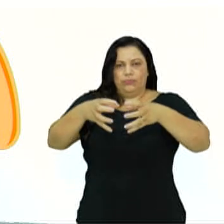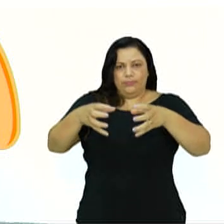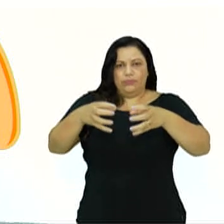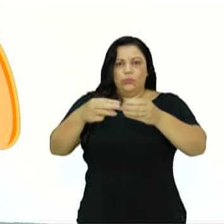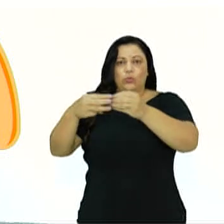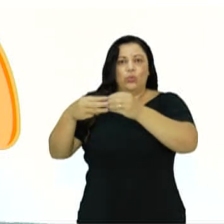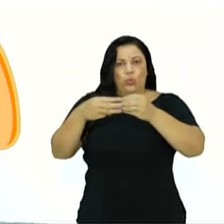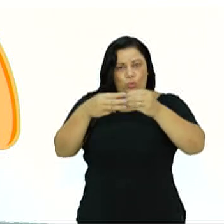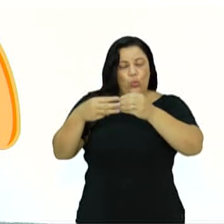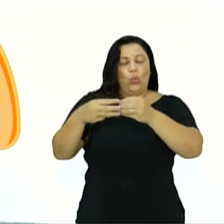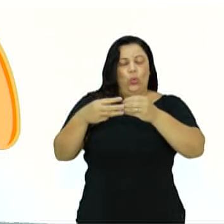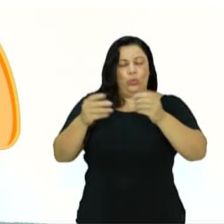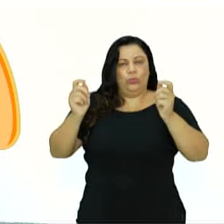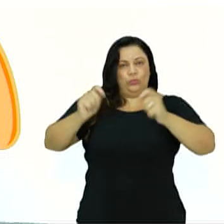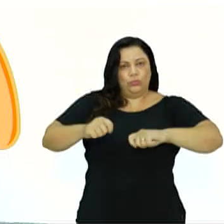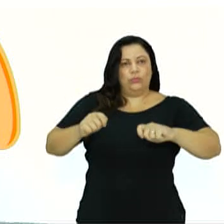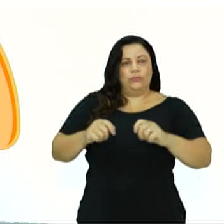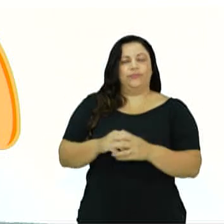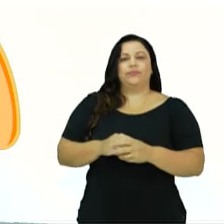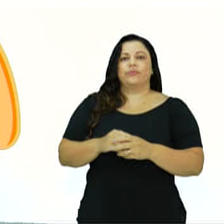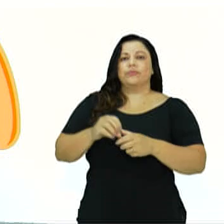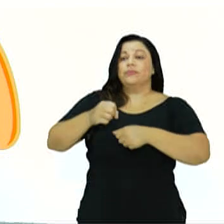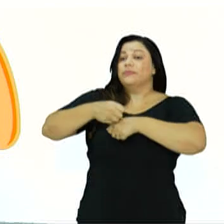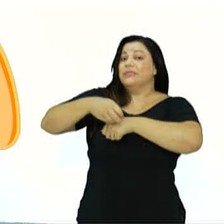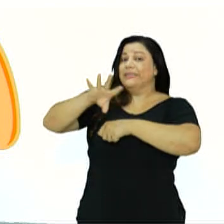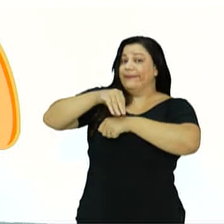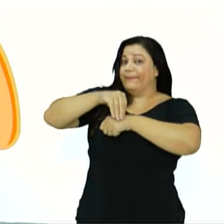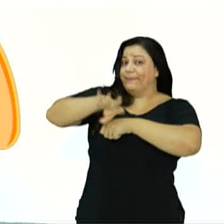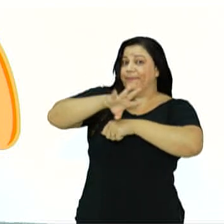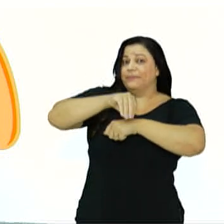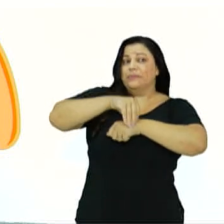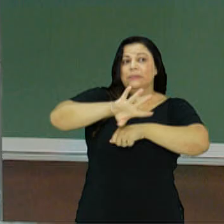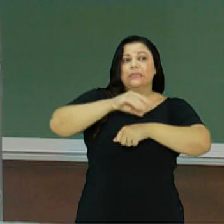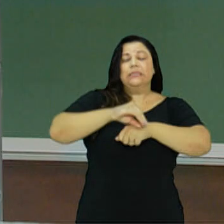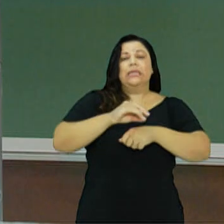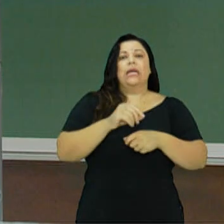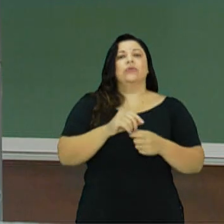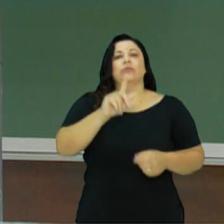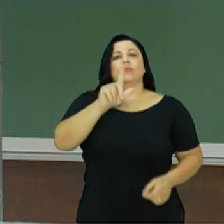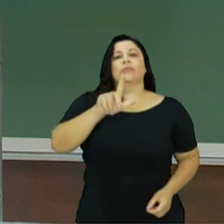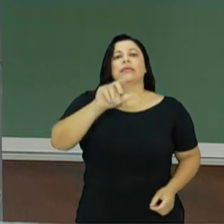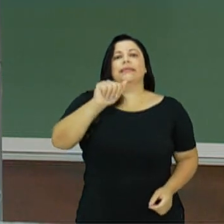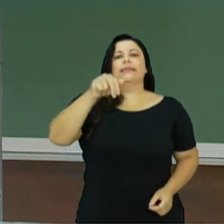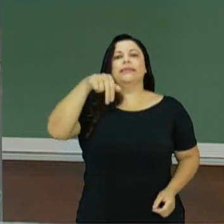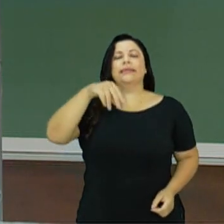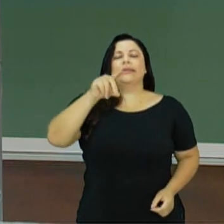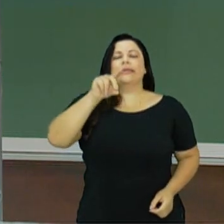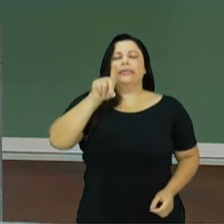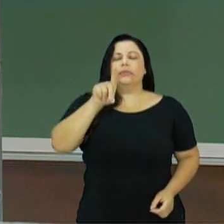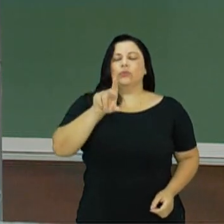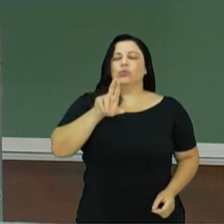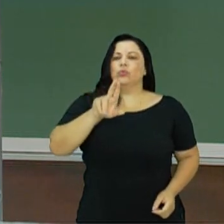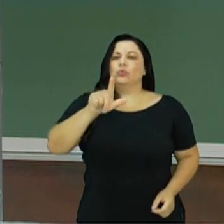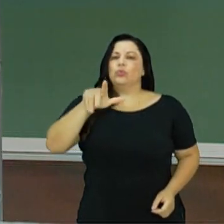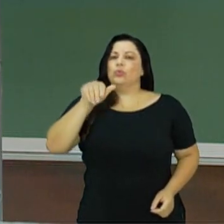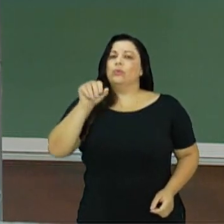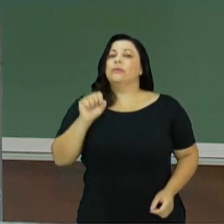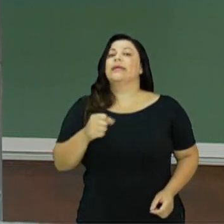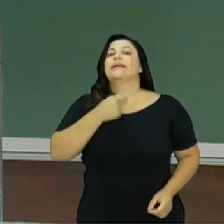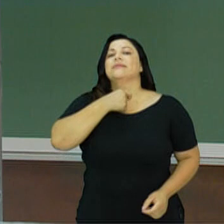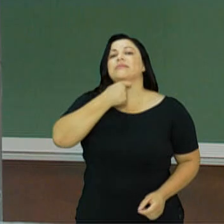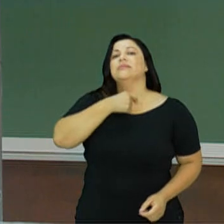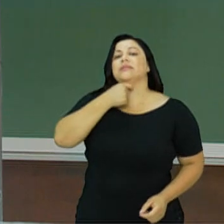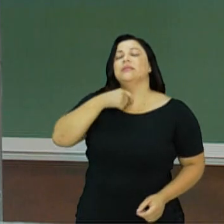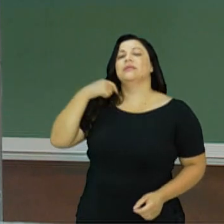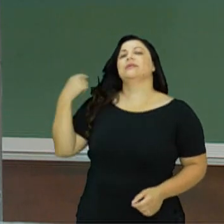um hormônio, né, que é liberado por glândulas que a gente tem aqui nessa região chamada paratireoides, que vai ajudar a retirar